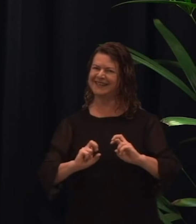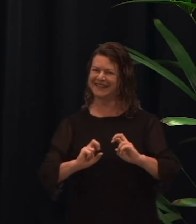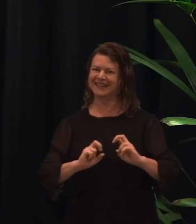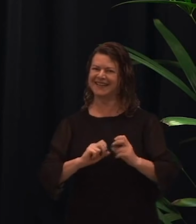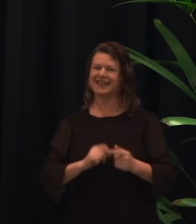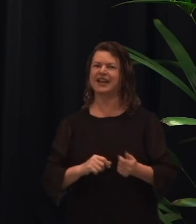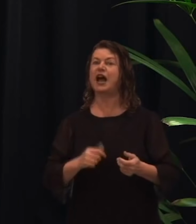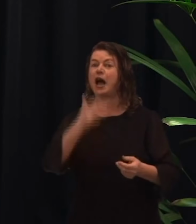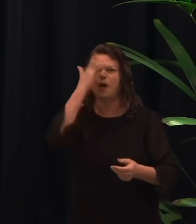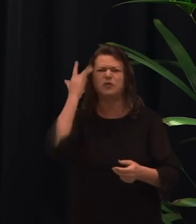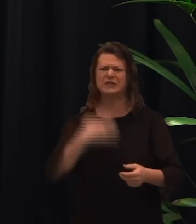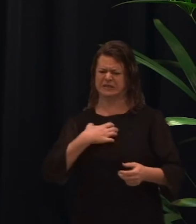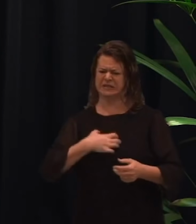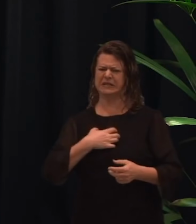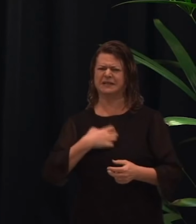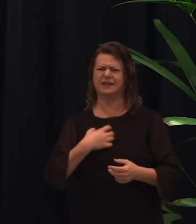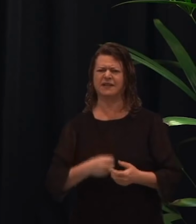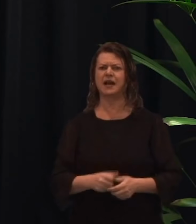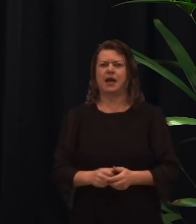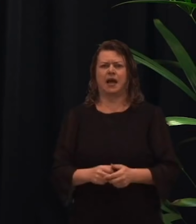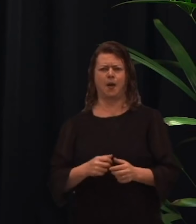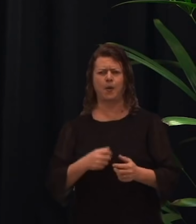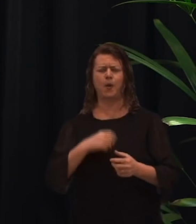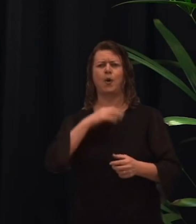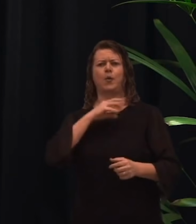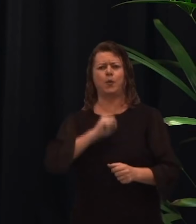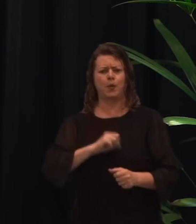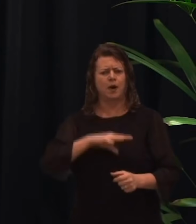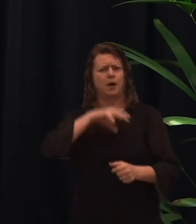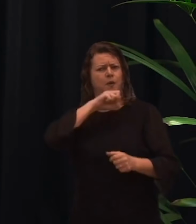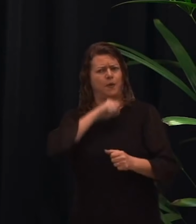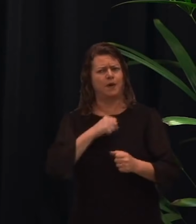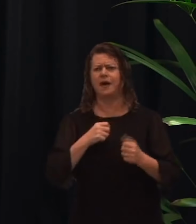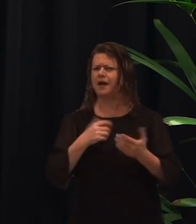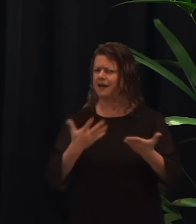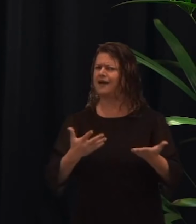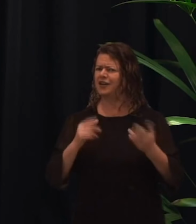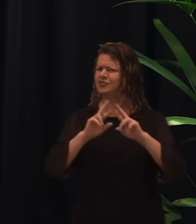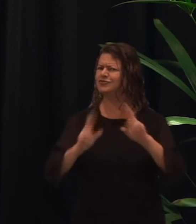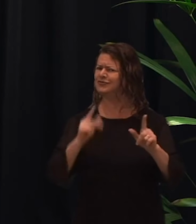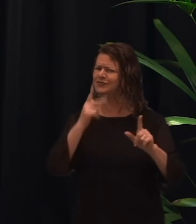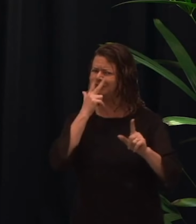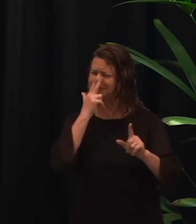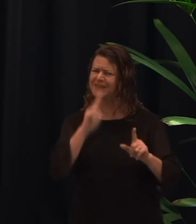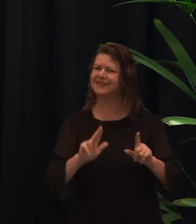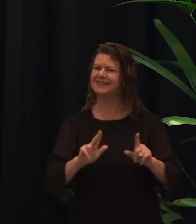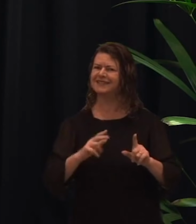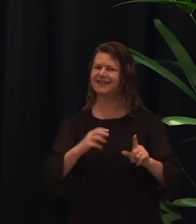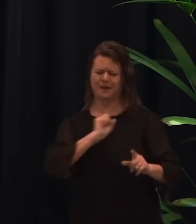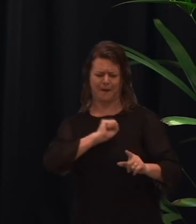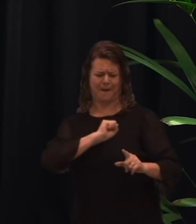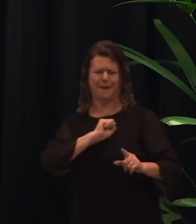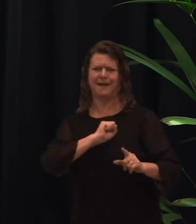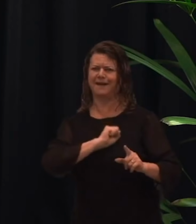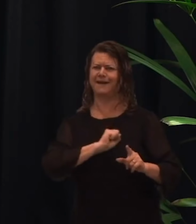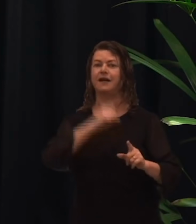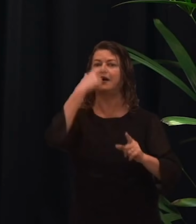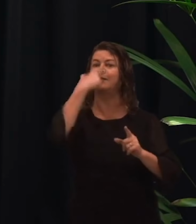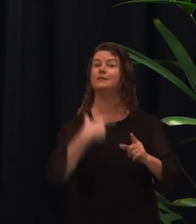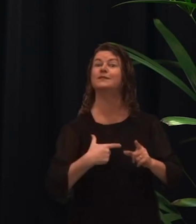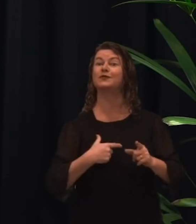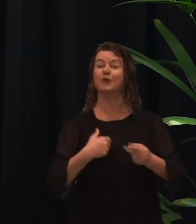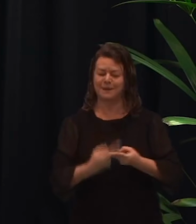irritado, irado, essa respiração ela é mais rápida? Eu respiro rapidamente, né? Mas quando essa pessoa